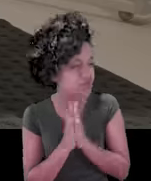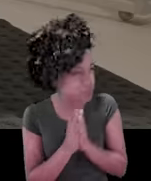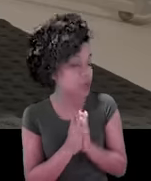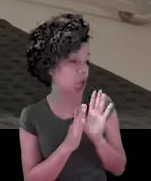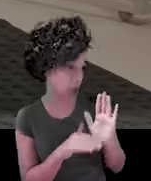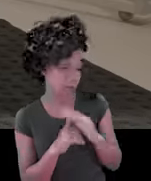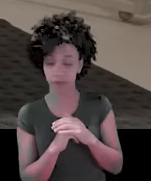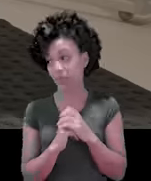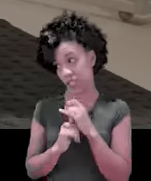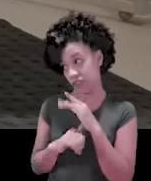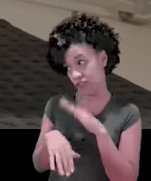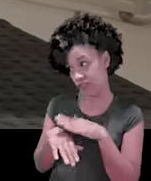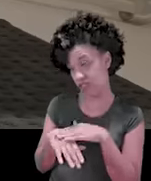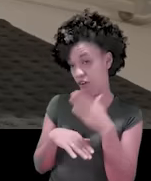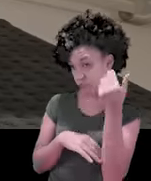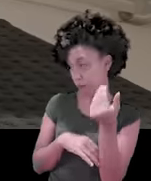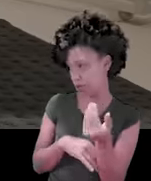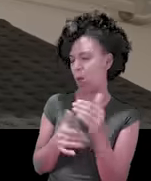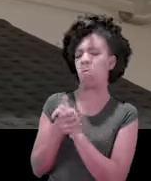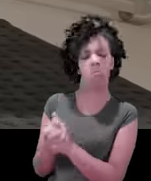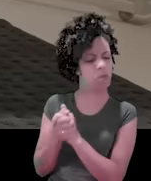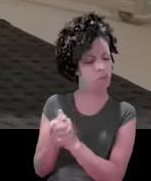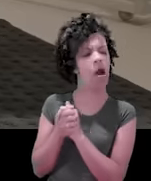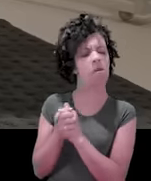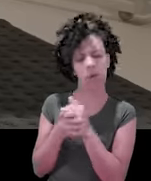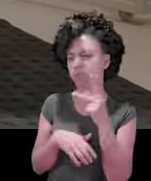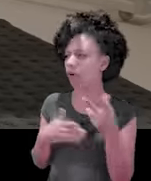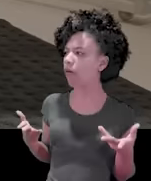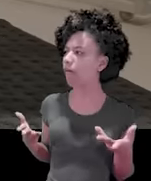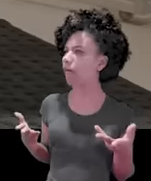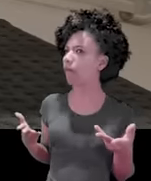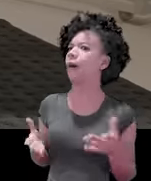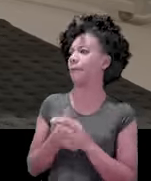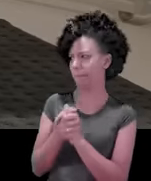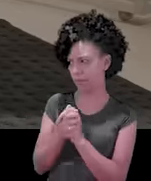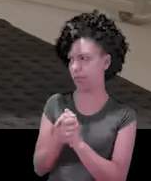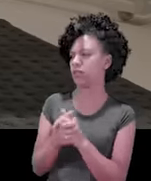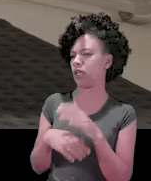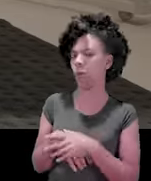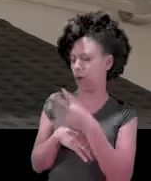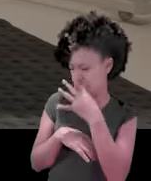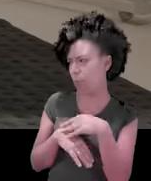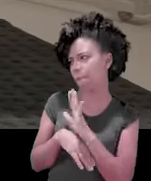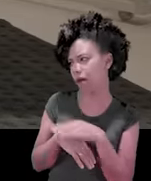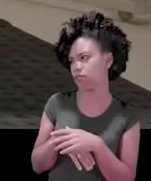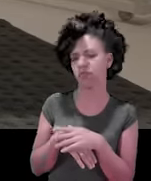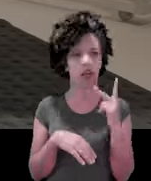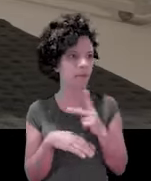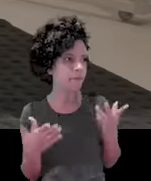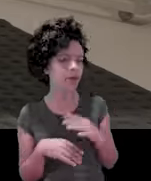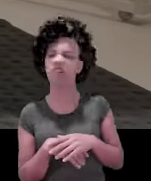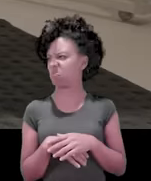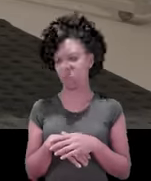eu vou te falar uma coisa se tu tivesse feito isso para ficar famoso Parabéns também eu admirar mais fala